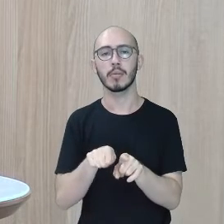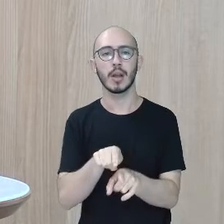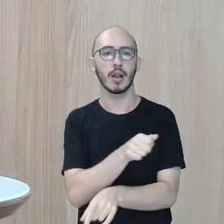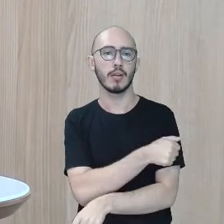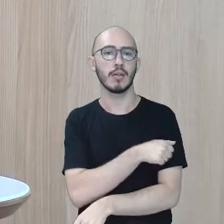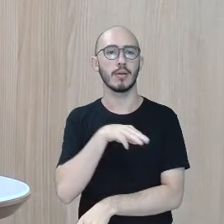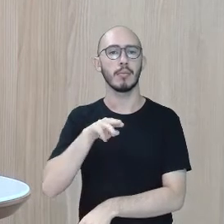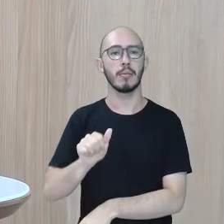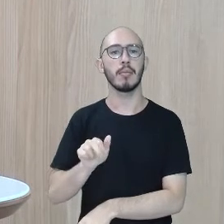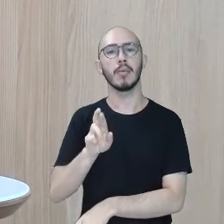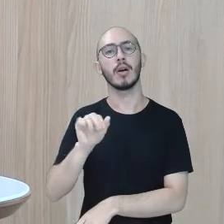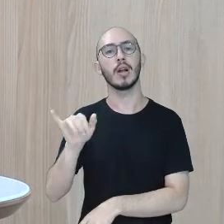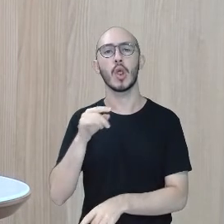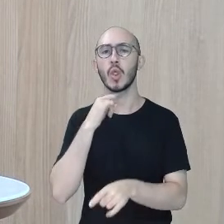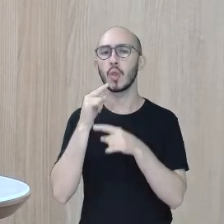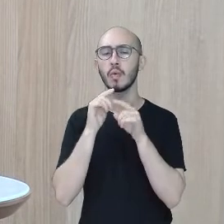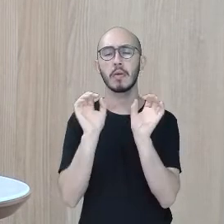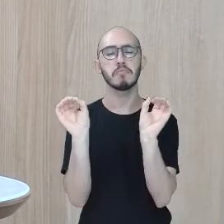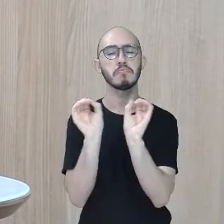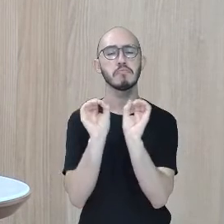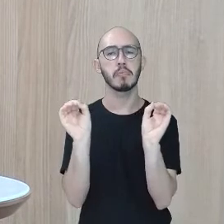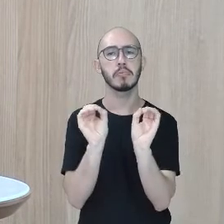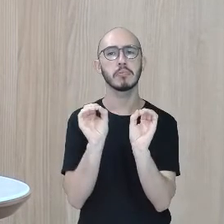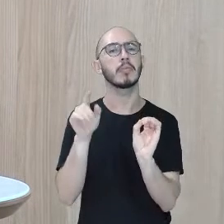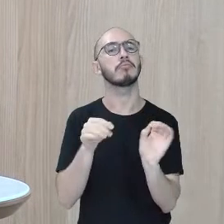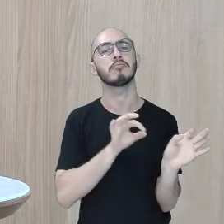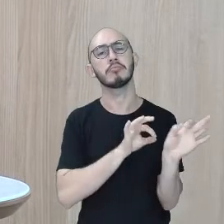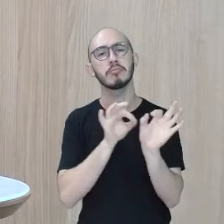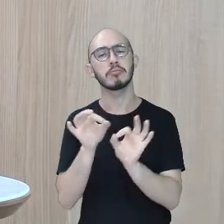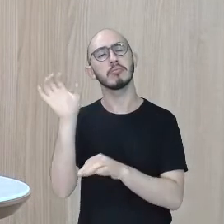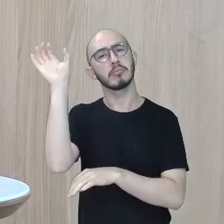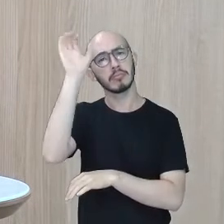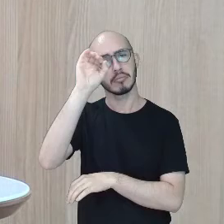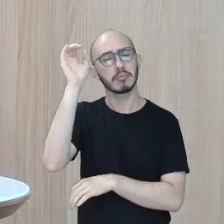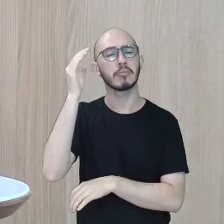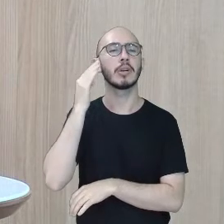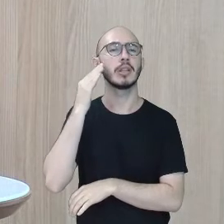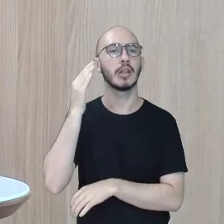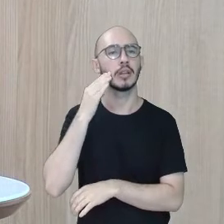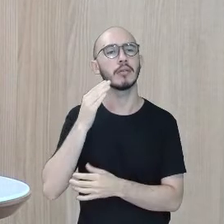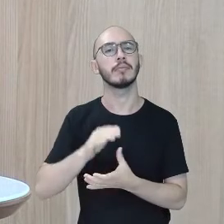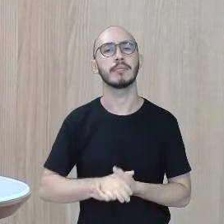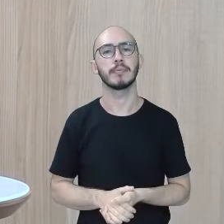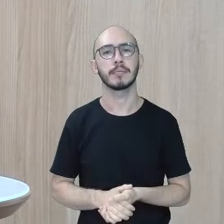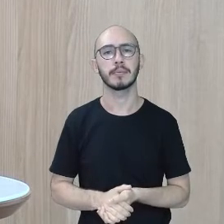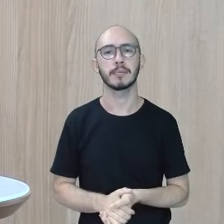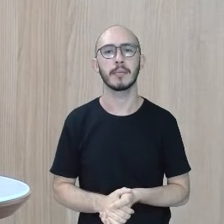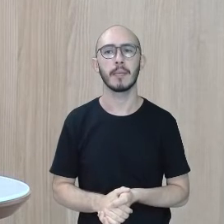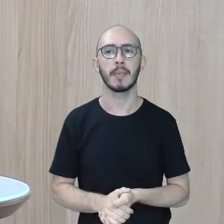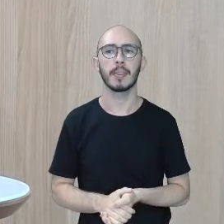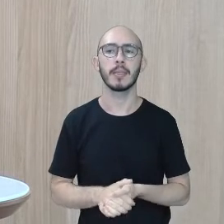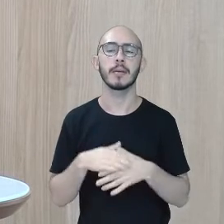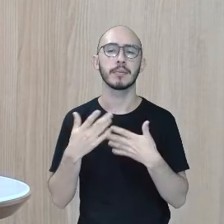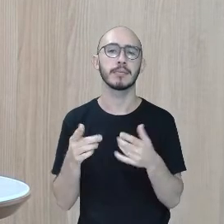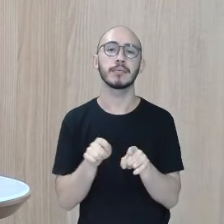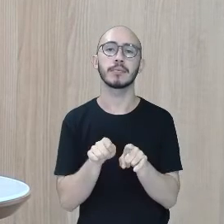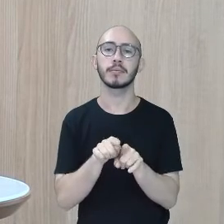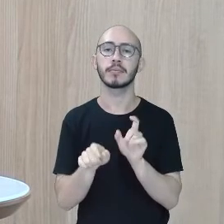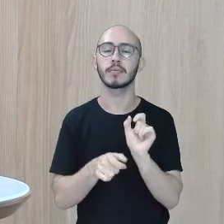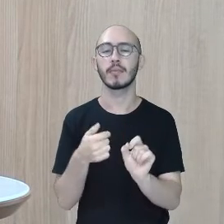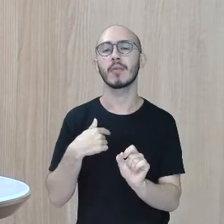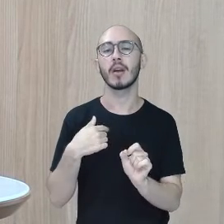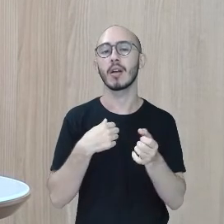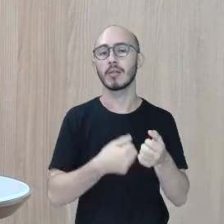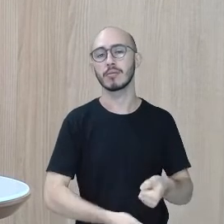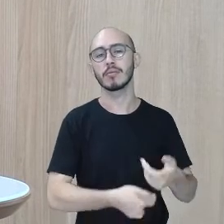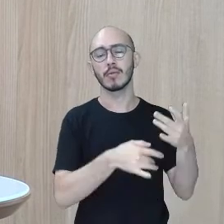também, estão sem dúvidas até agora, que está sendo bem tranquilo o aprendizado, né? E, enfim, eu disse para elas que eu